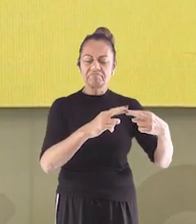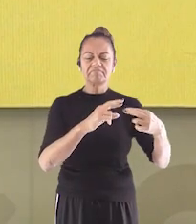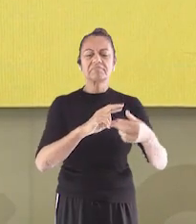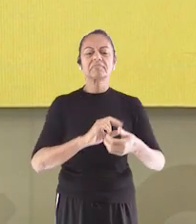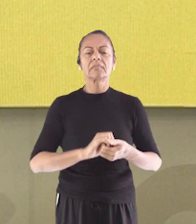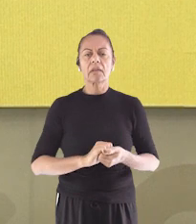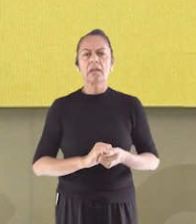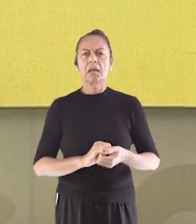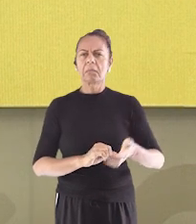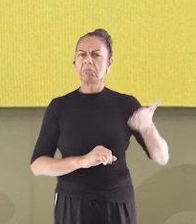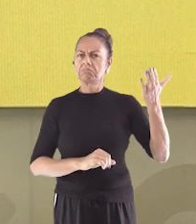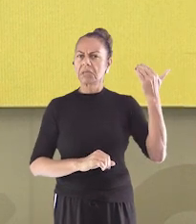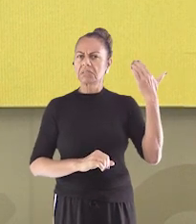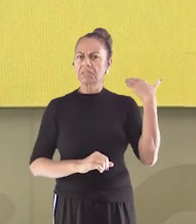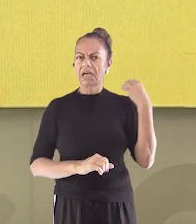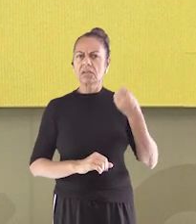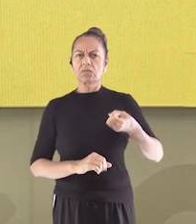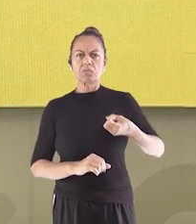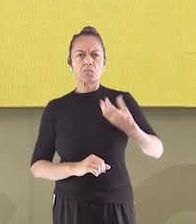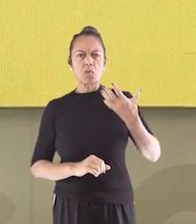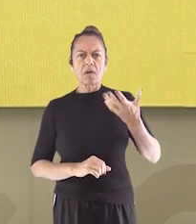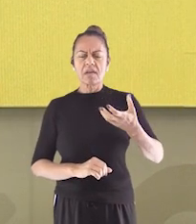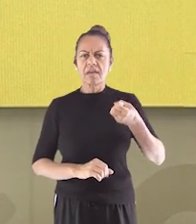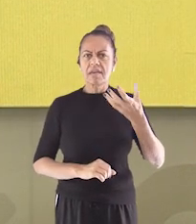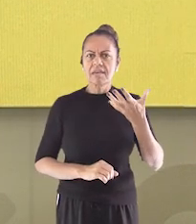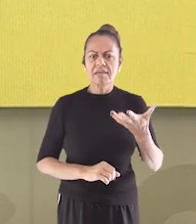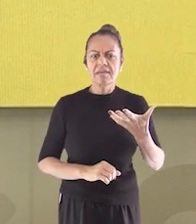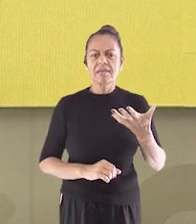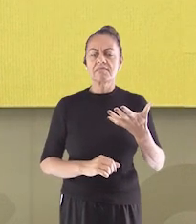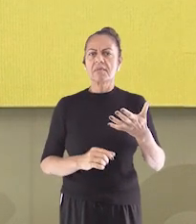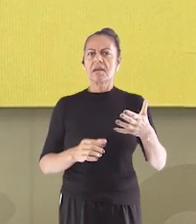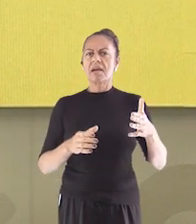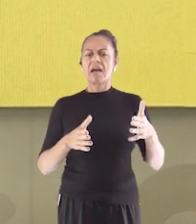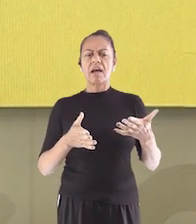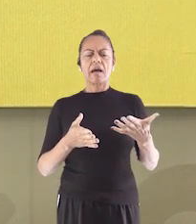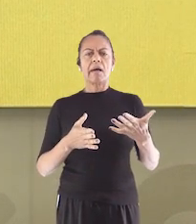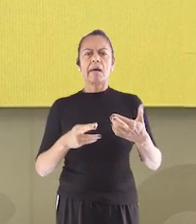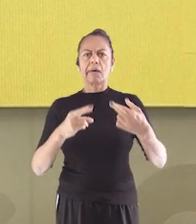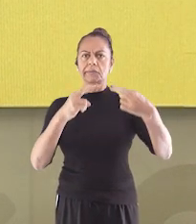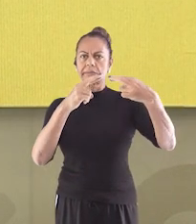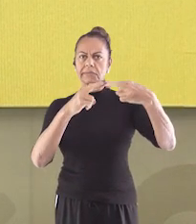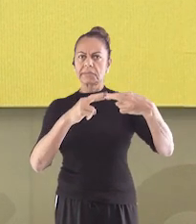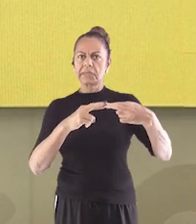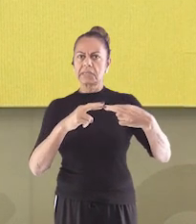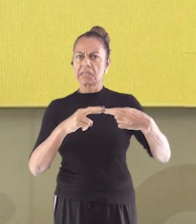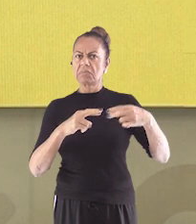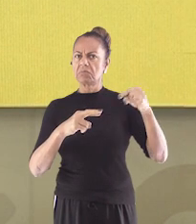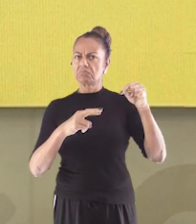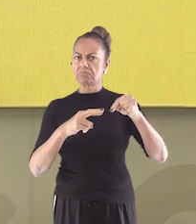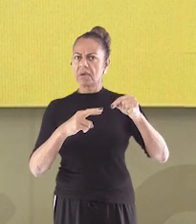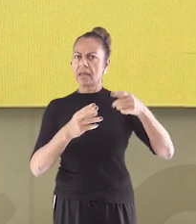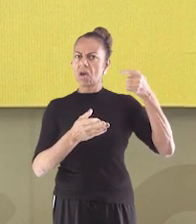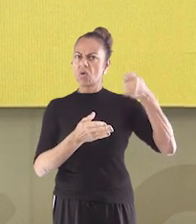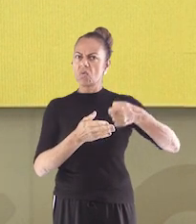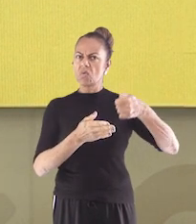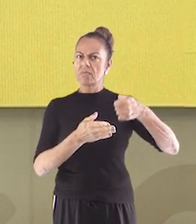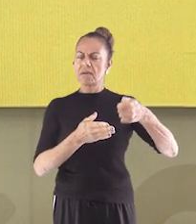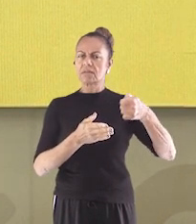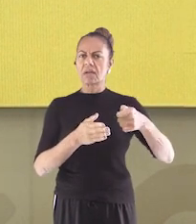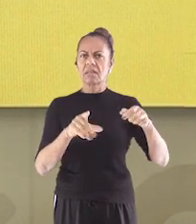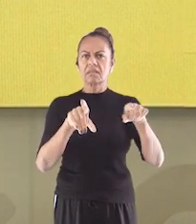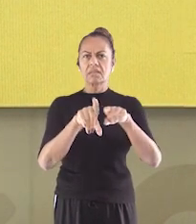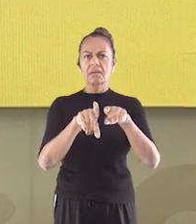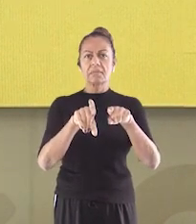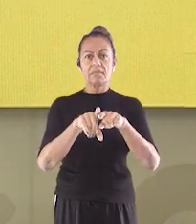Nos poemas mais antigos, as rimas eram obrigatórias em um poema e também precisavam ser